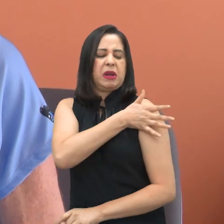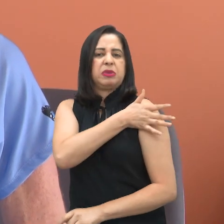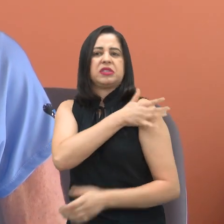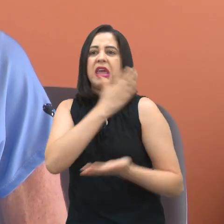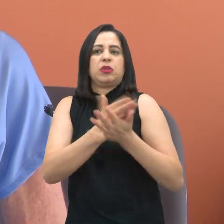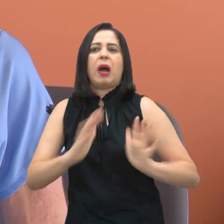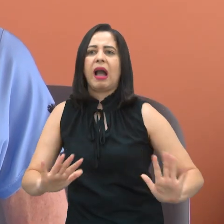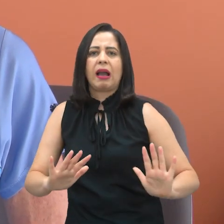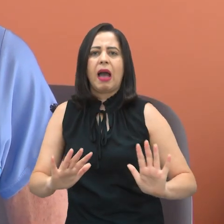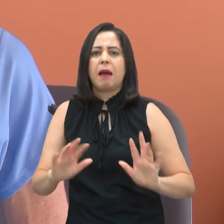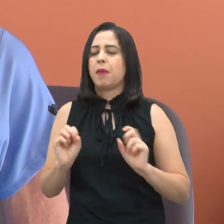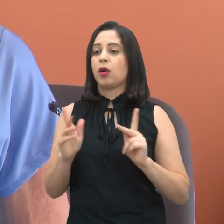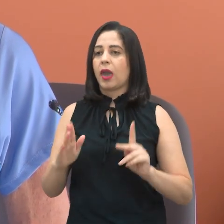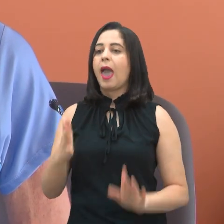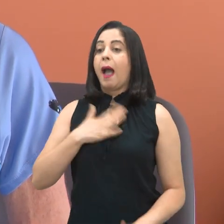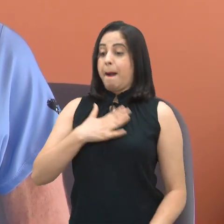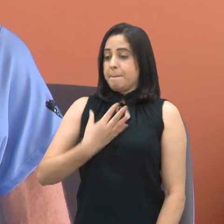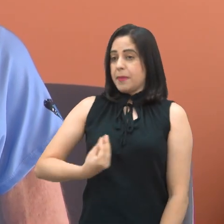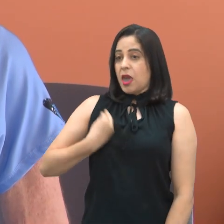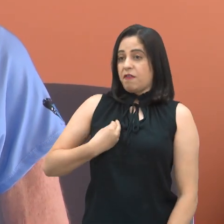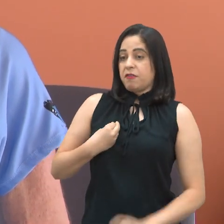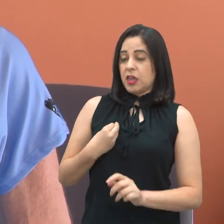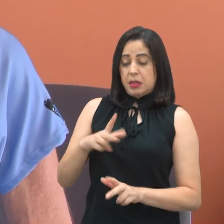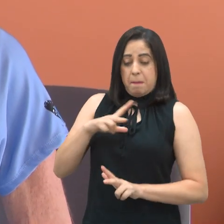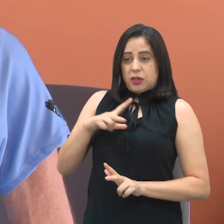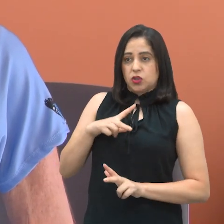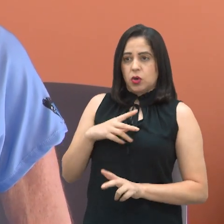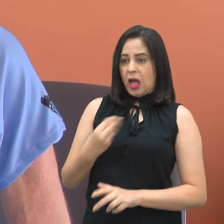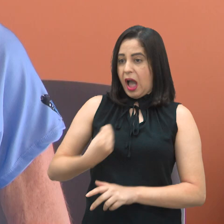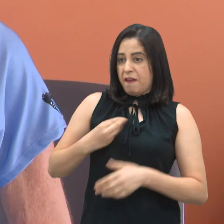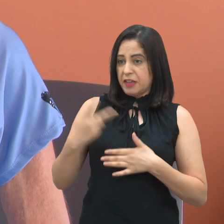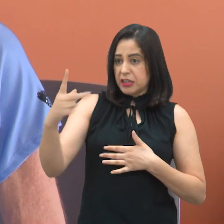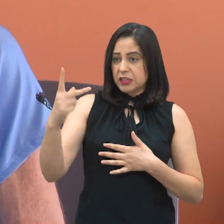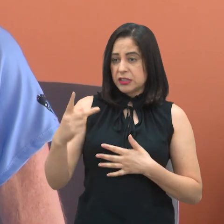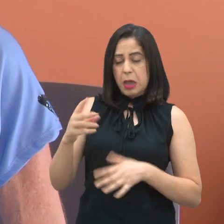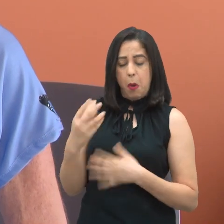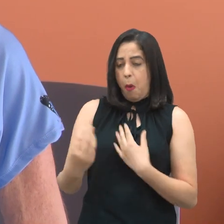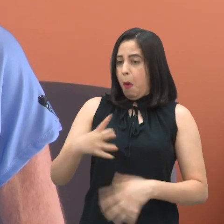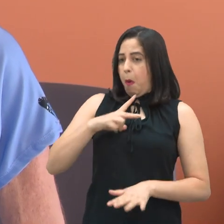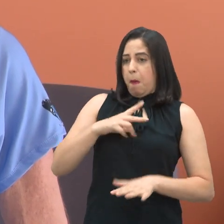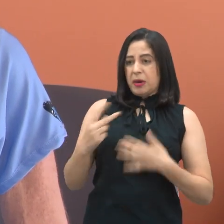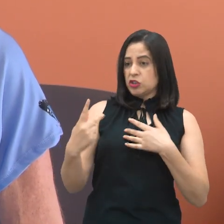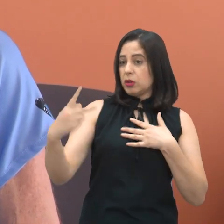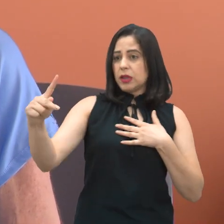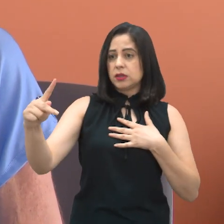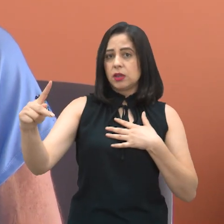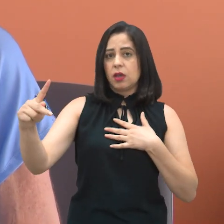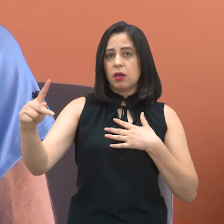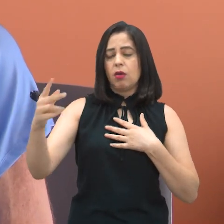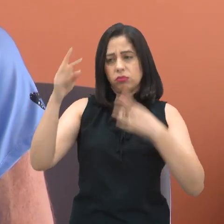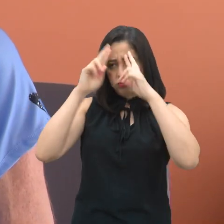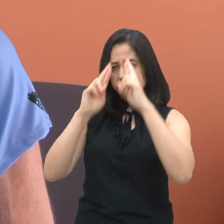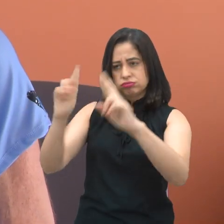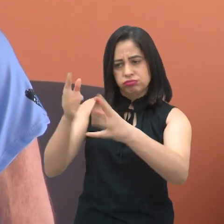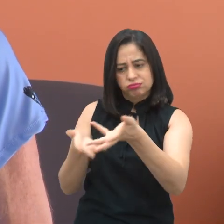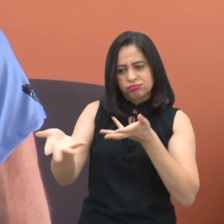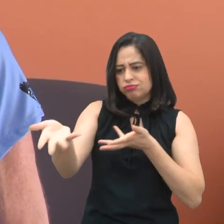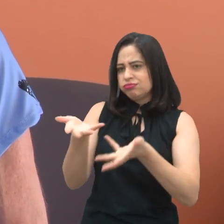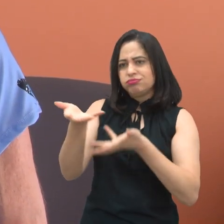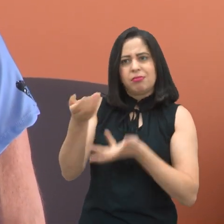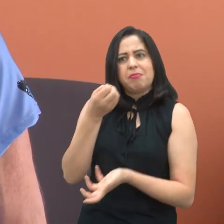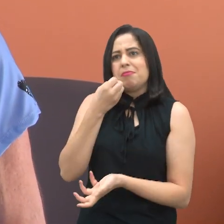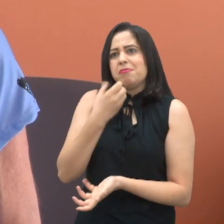vida é sua, a minha vida é minha. Desde que eu não atinja, não fira o seu direito, você não fira o meu. Vamos